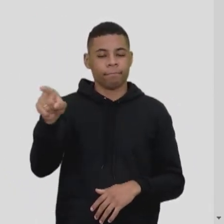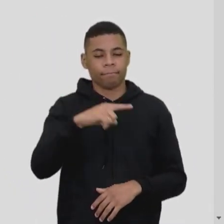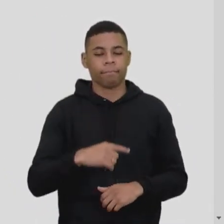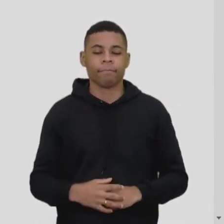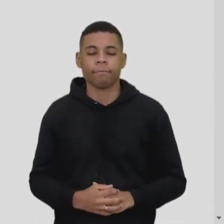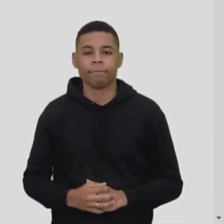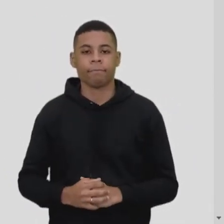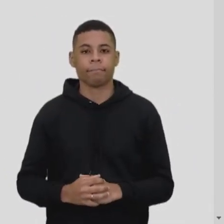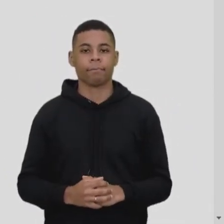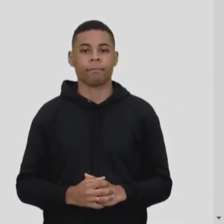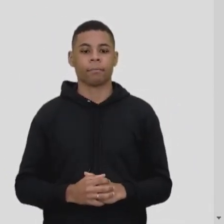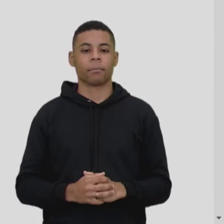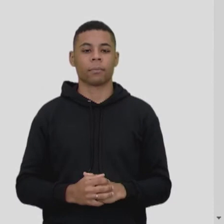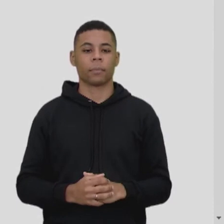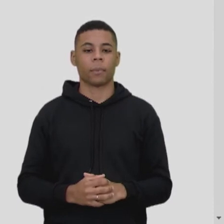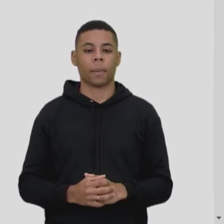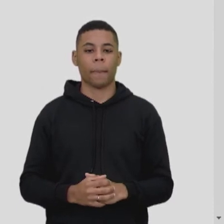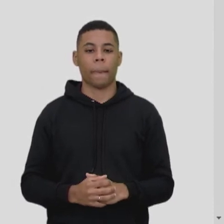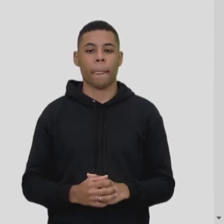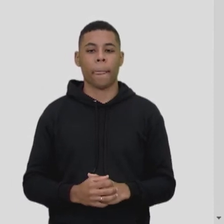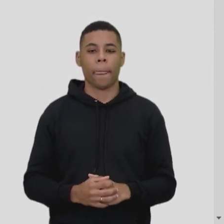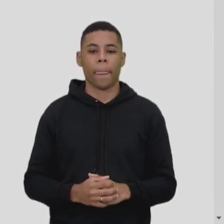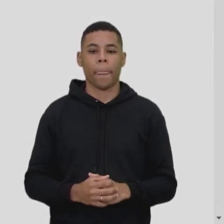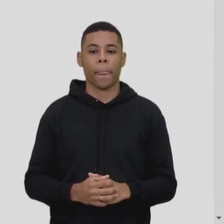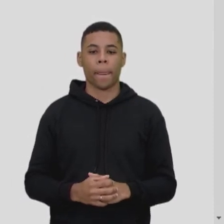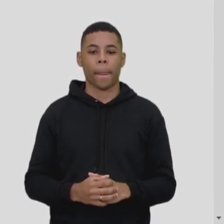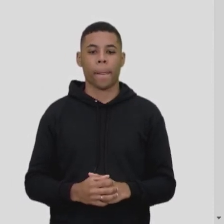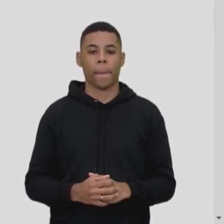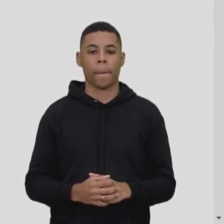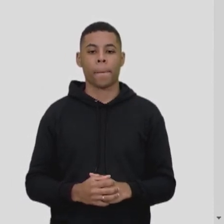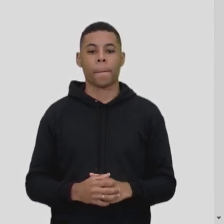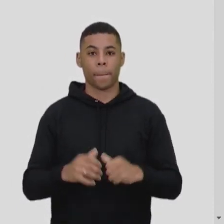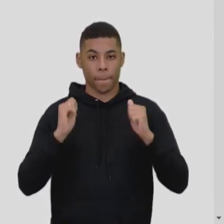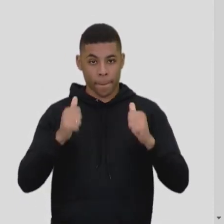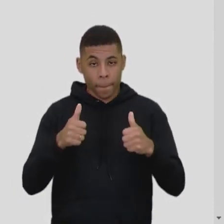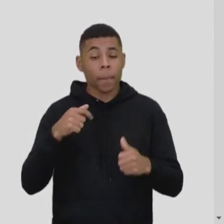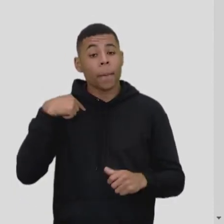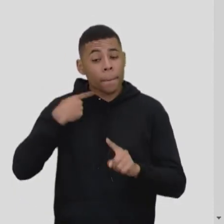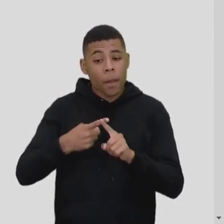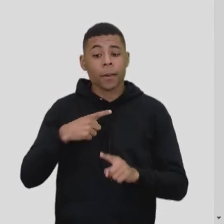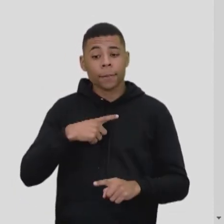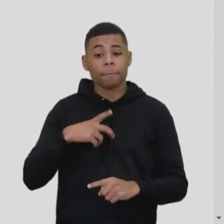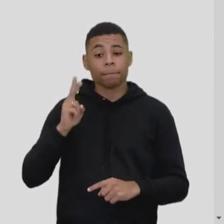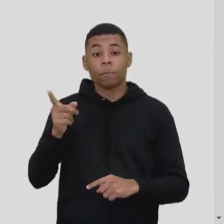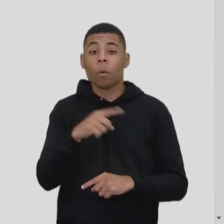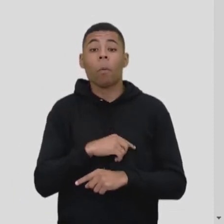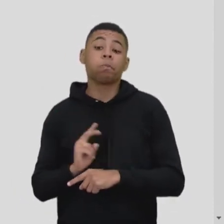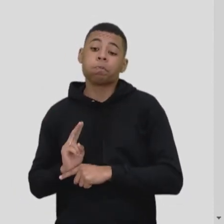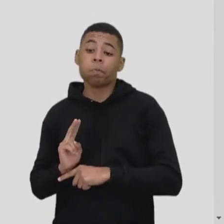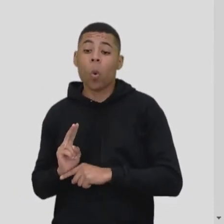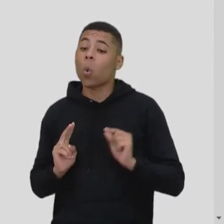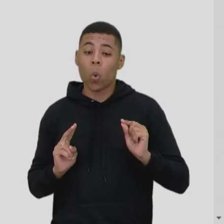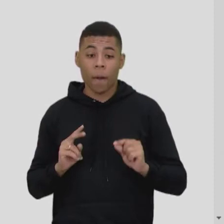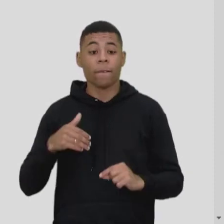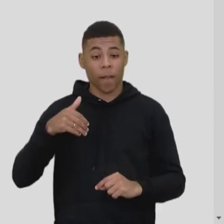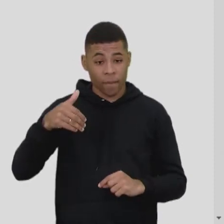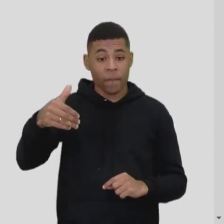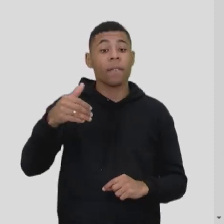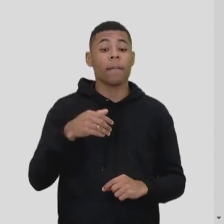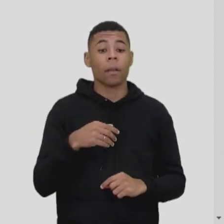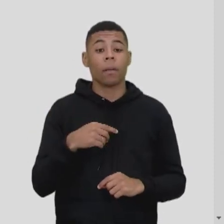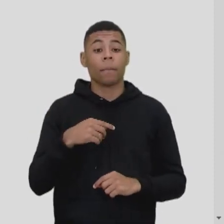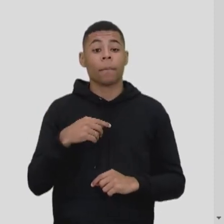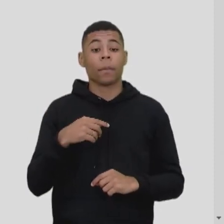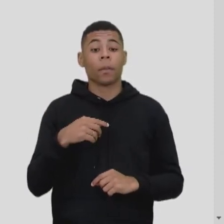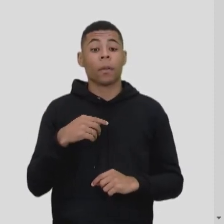terço da população está lá nesses dois países, né? E a previsão é que a Índia